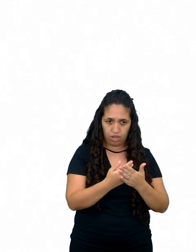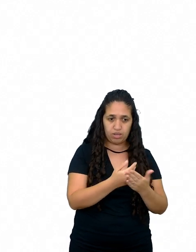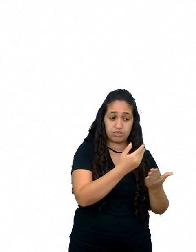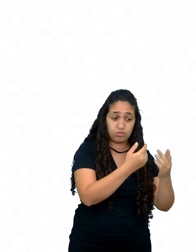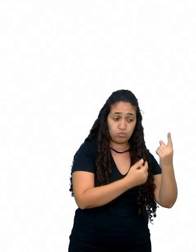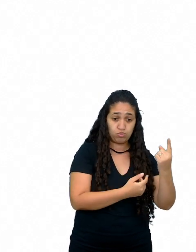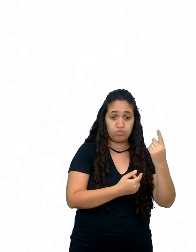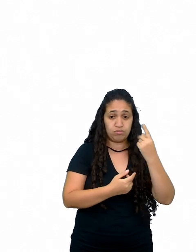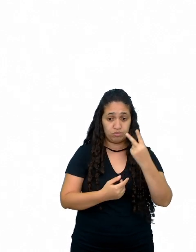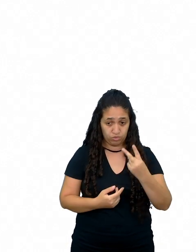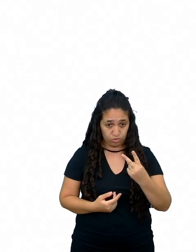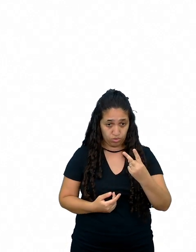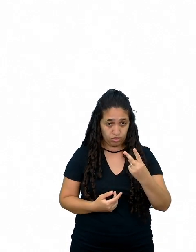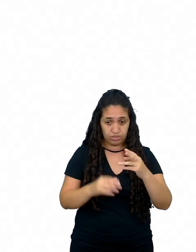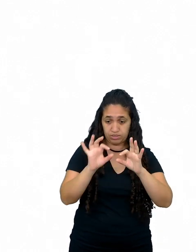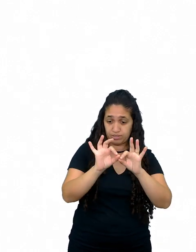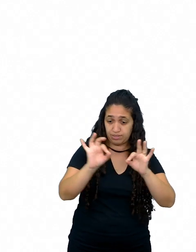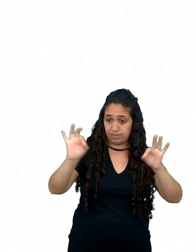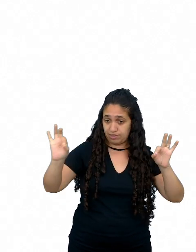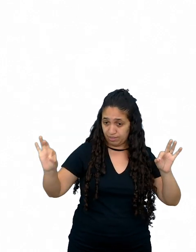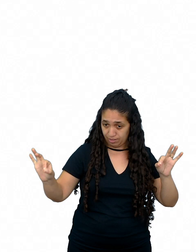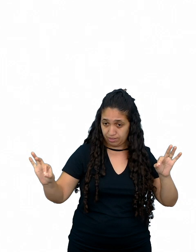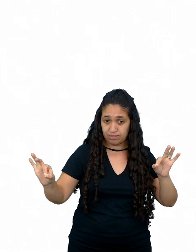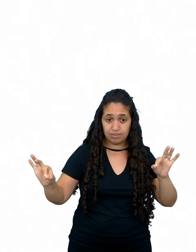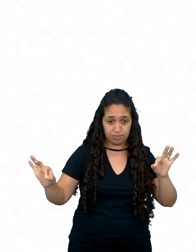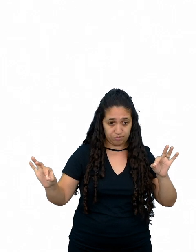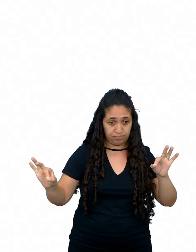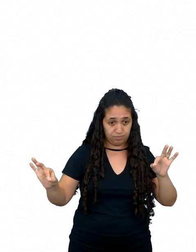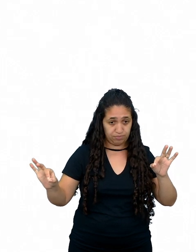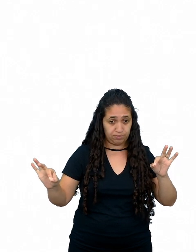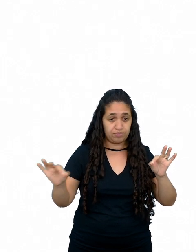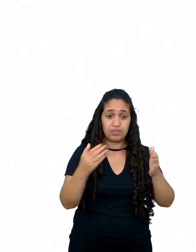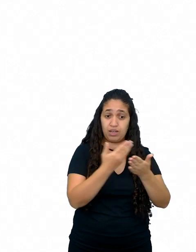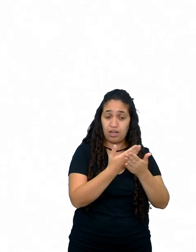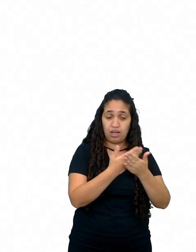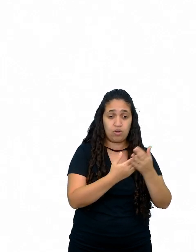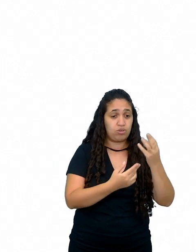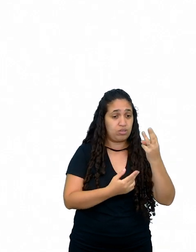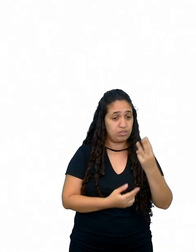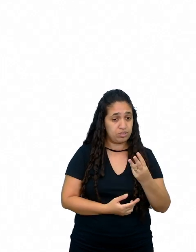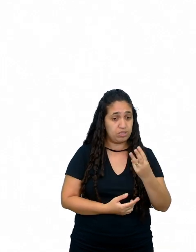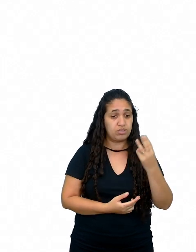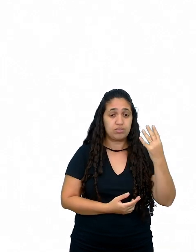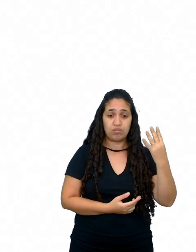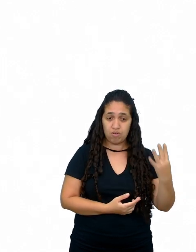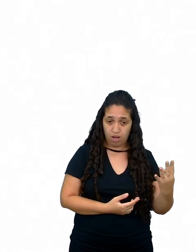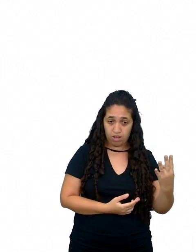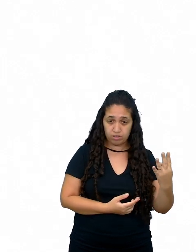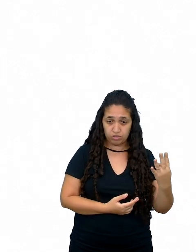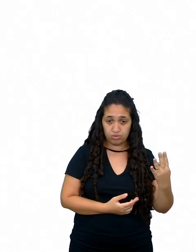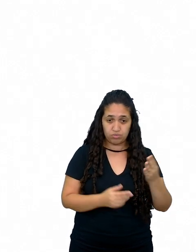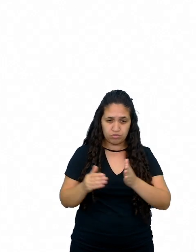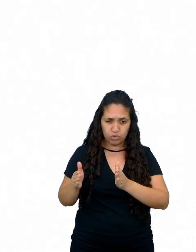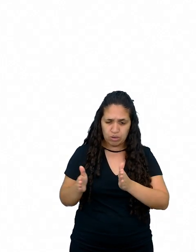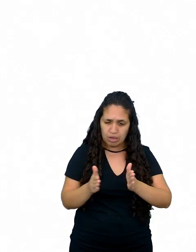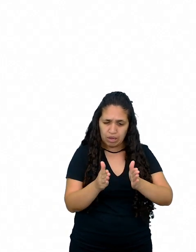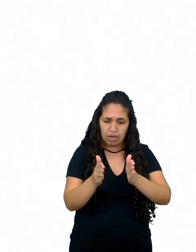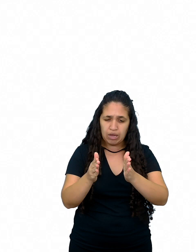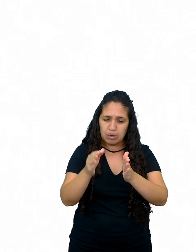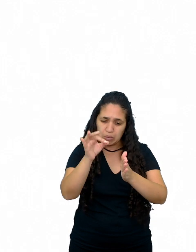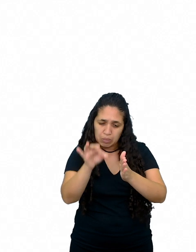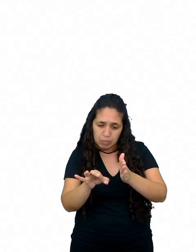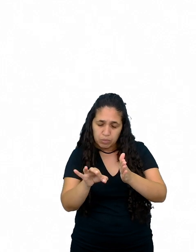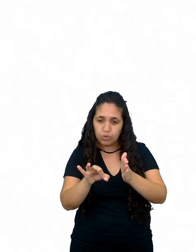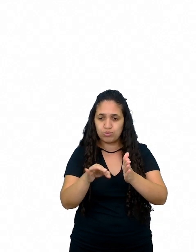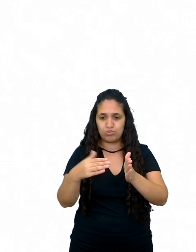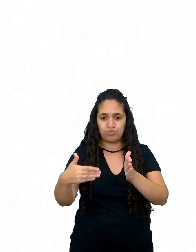2 vai falar de distâncias. A aula 3 e 4 vai discorrer sobre ponto